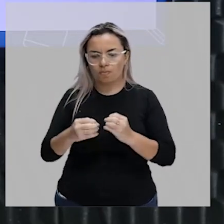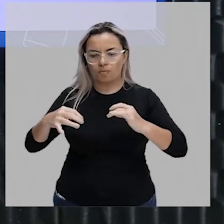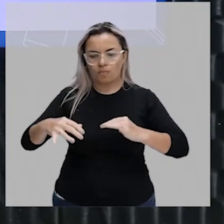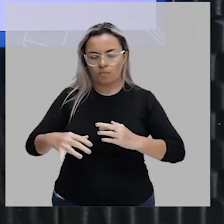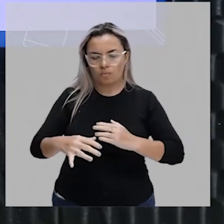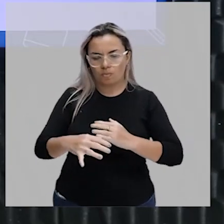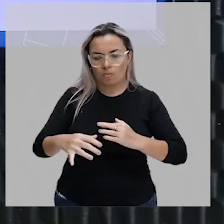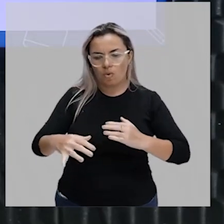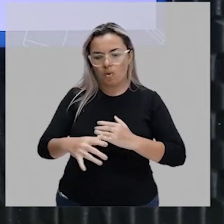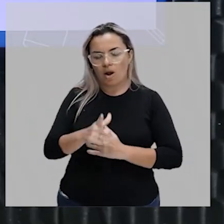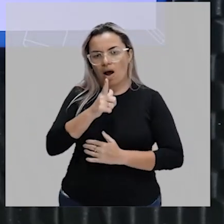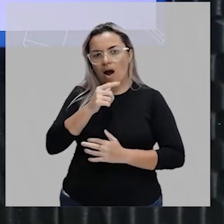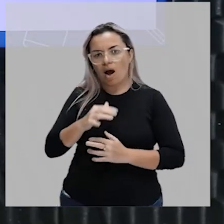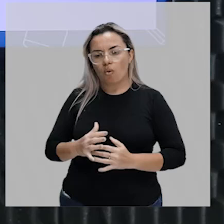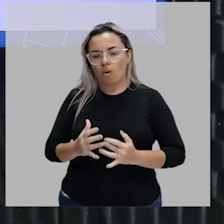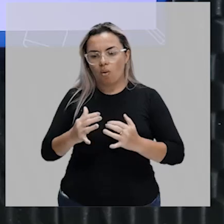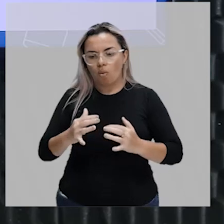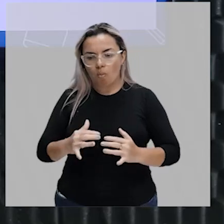morna.